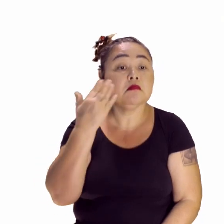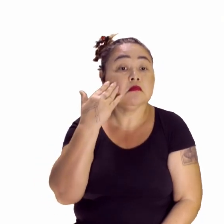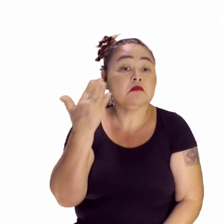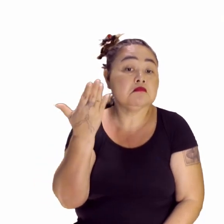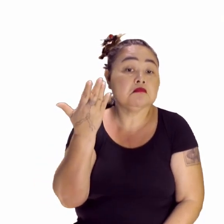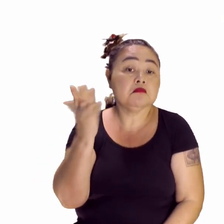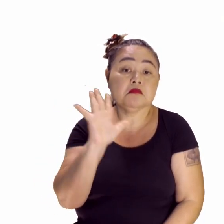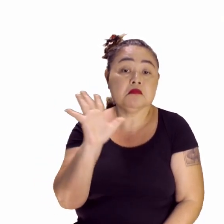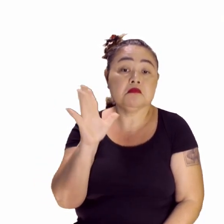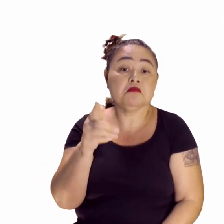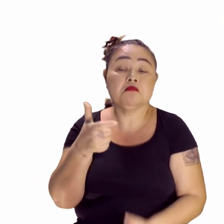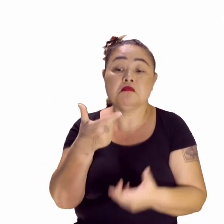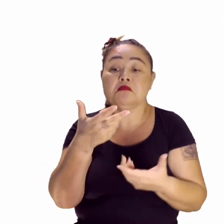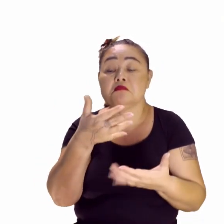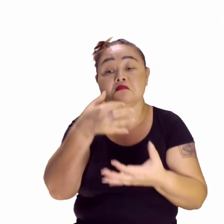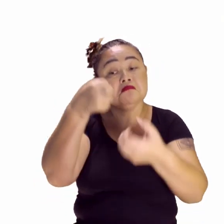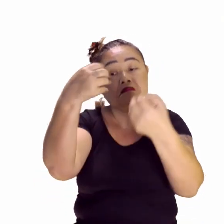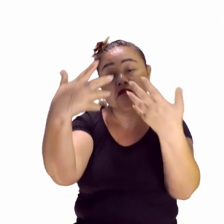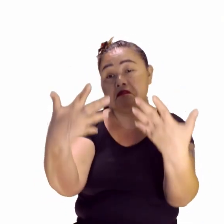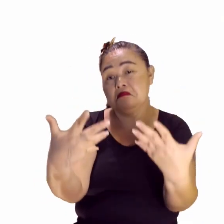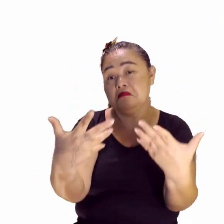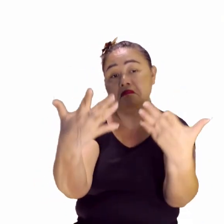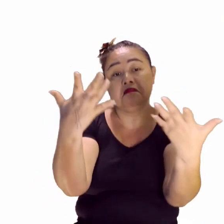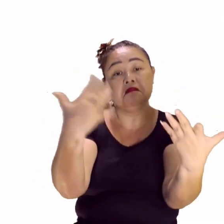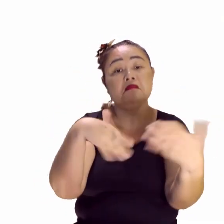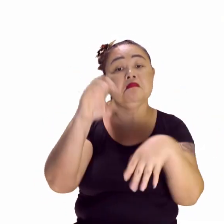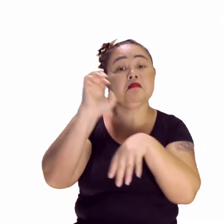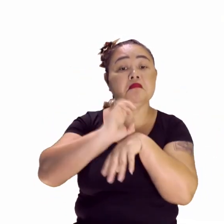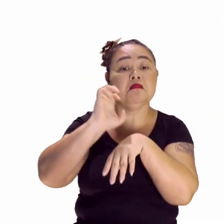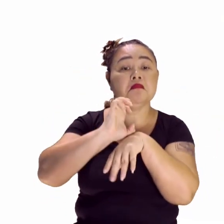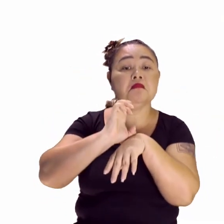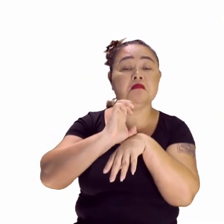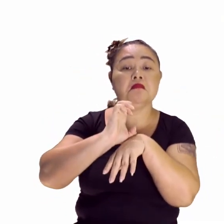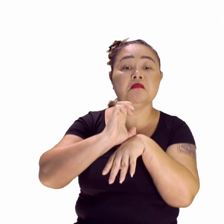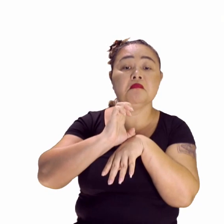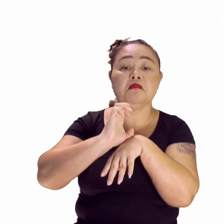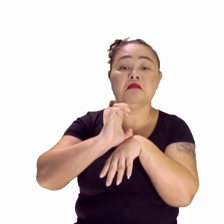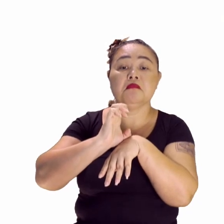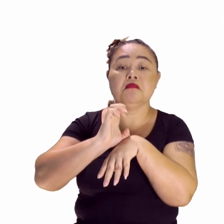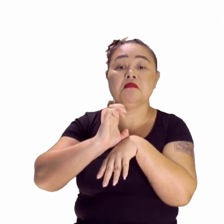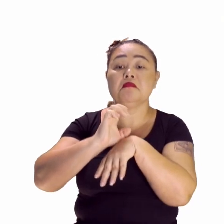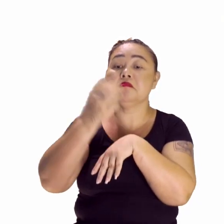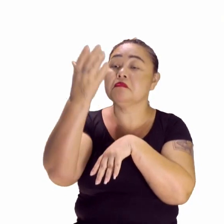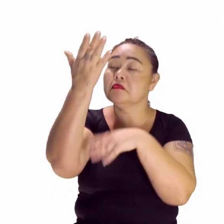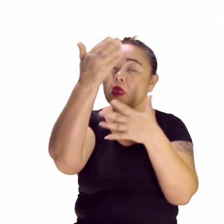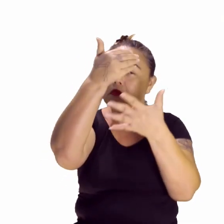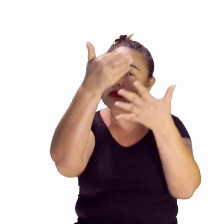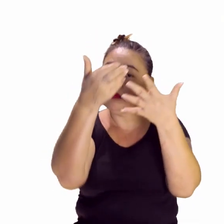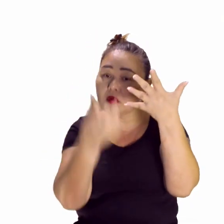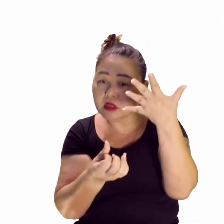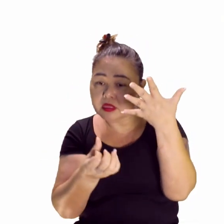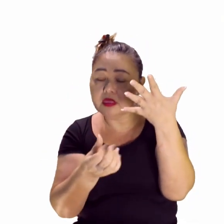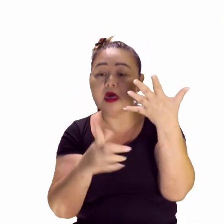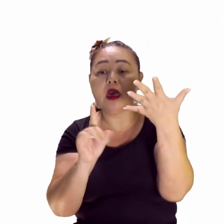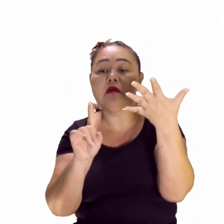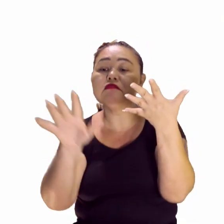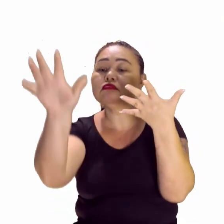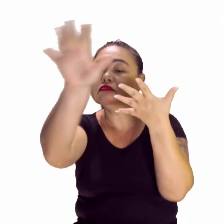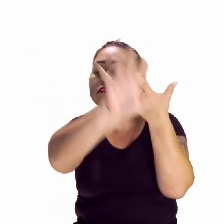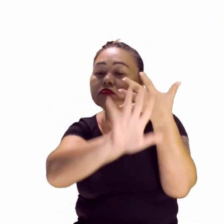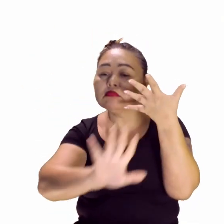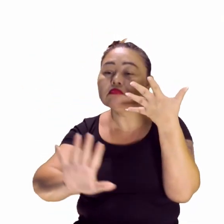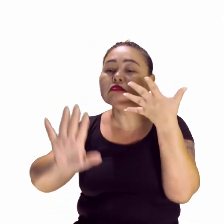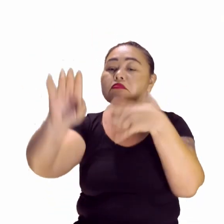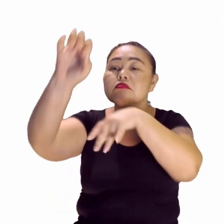dispensa maiores comentários uma vez que o estado ocupa a sexta posição no ranking nacional entre